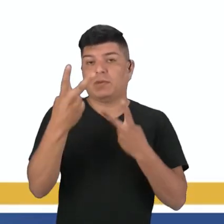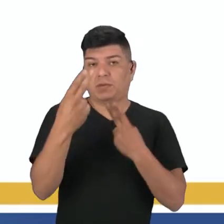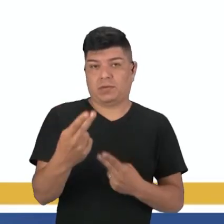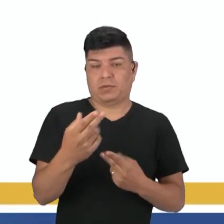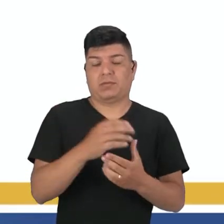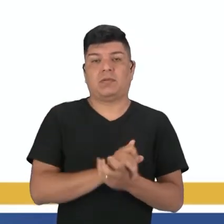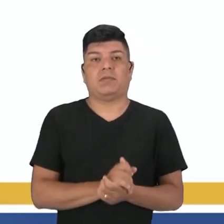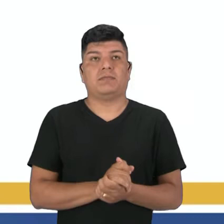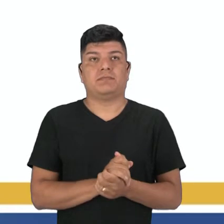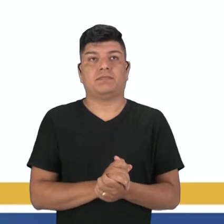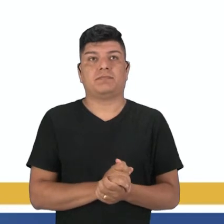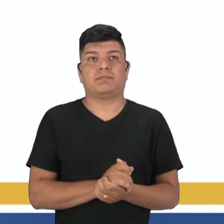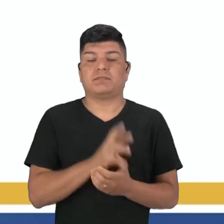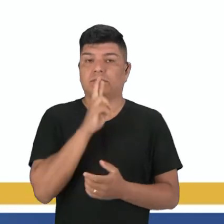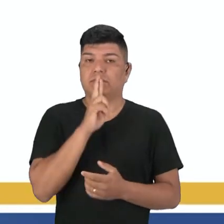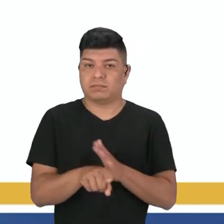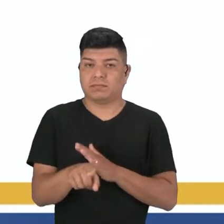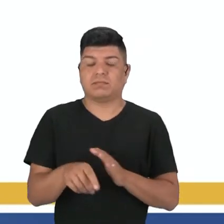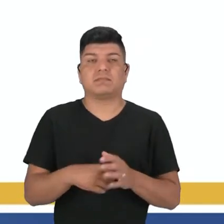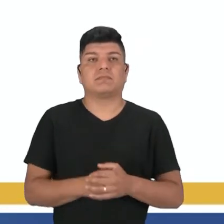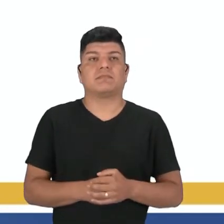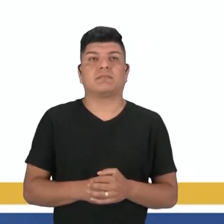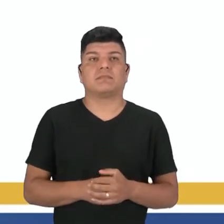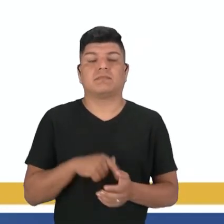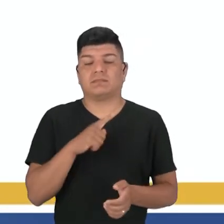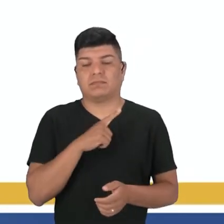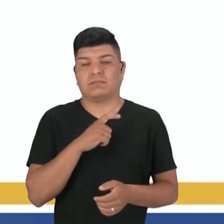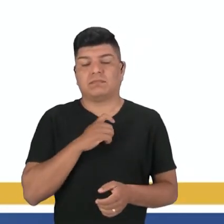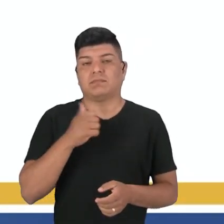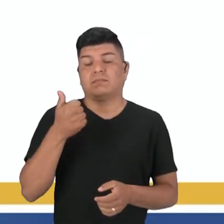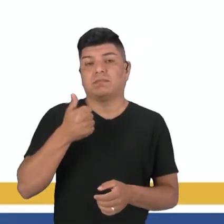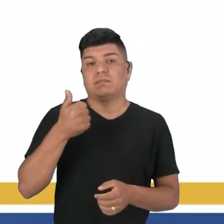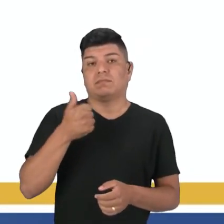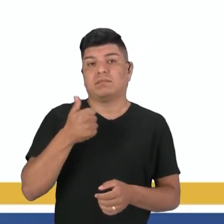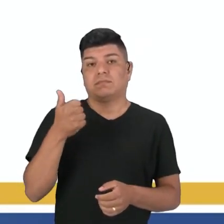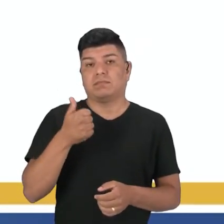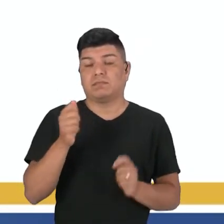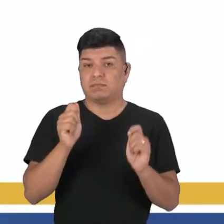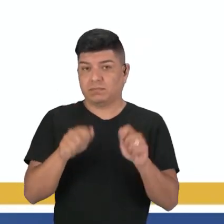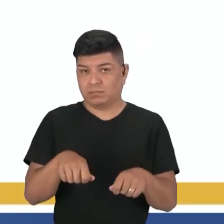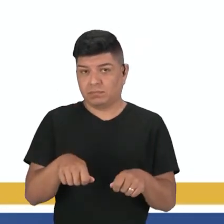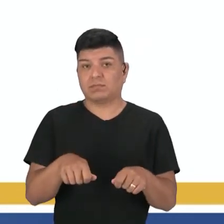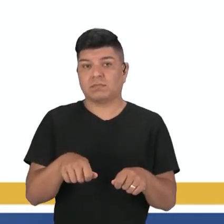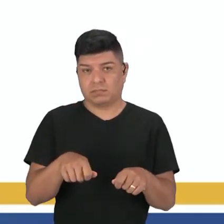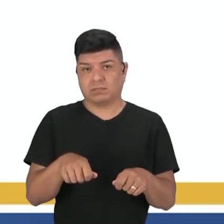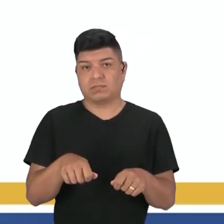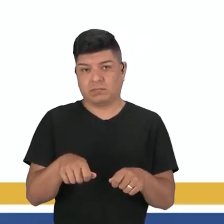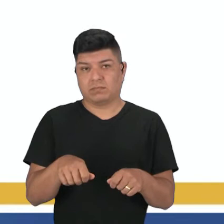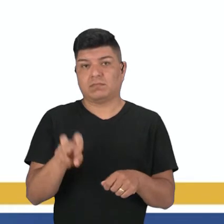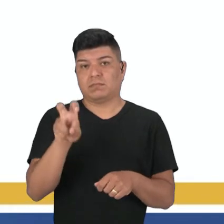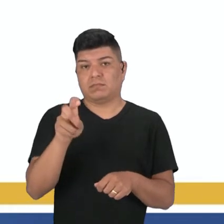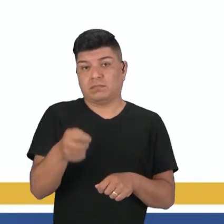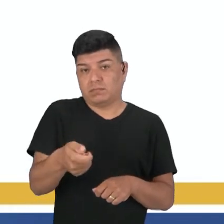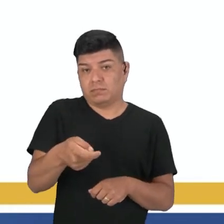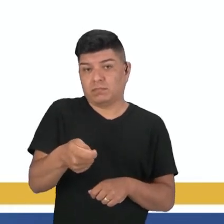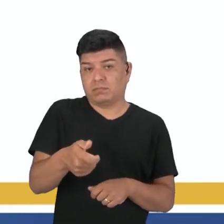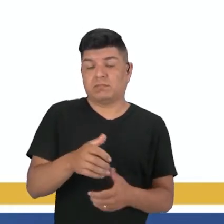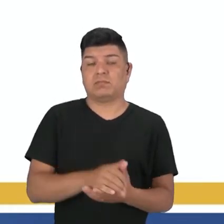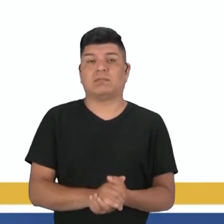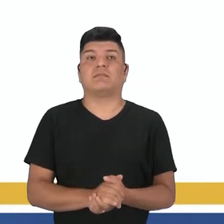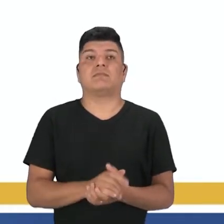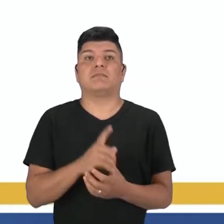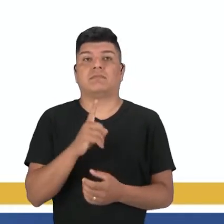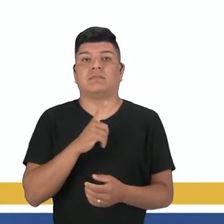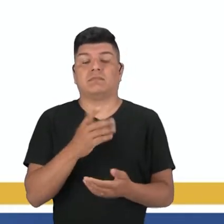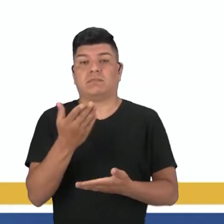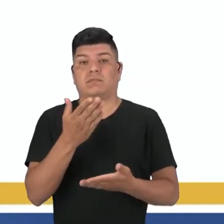né? Então, vamos responder essa questão. Eu tenho a primeira possibilidade dele, que era comprar 105 bolinhas, e aí